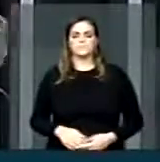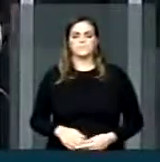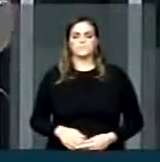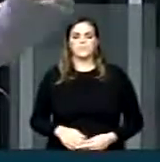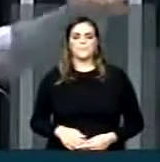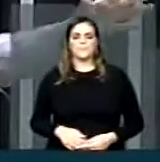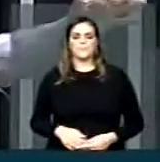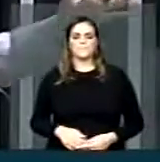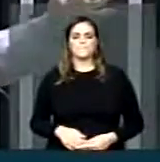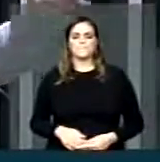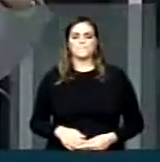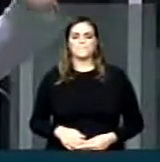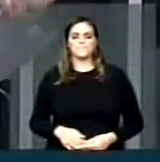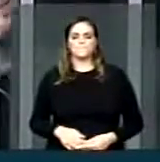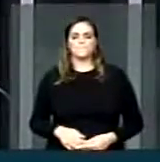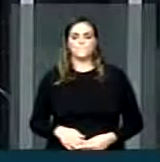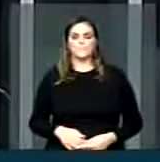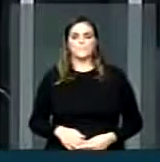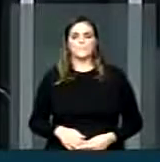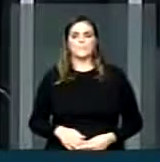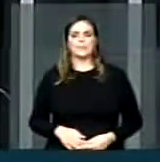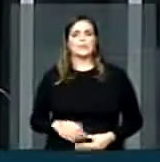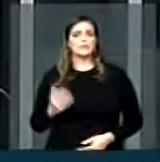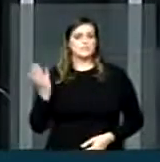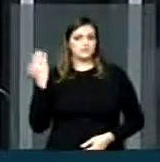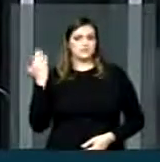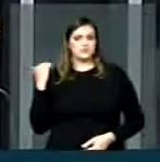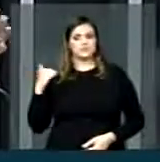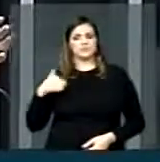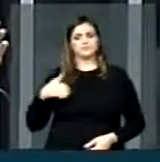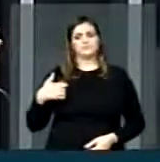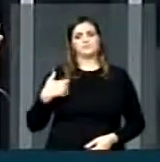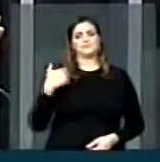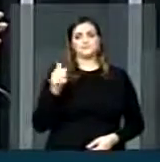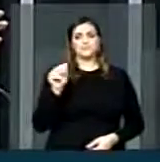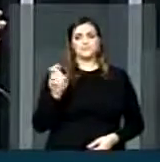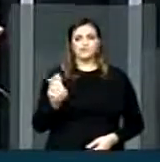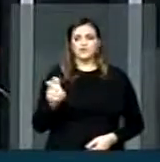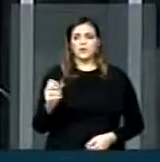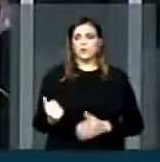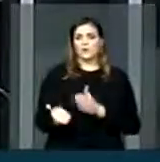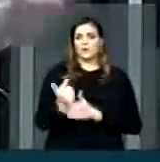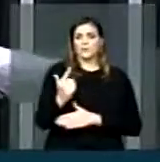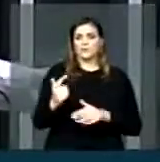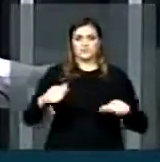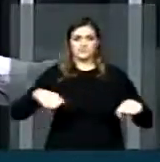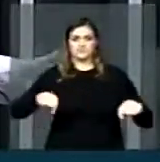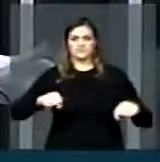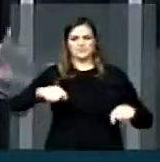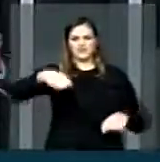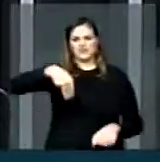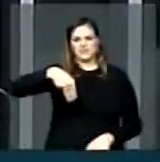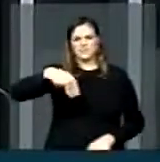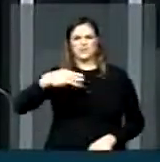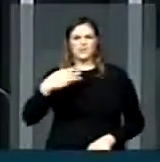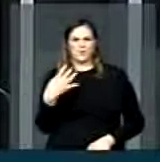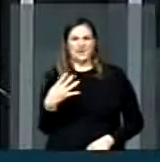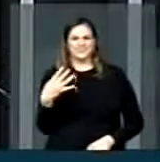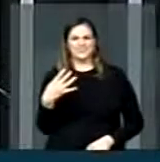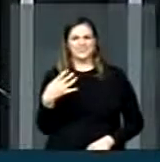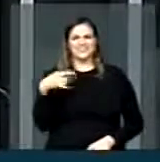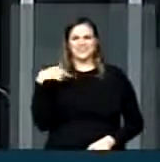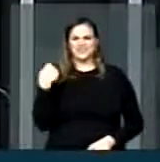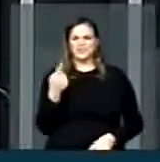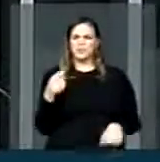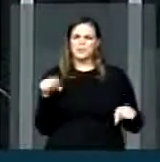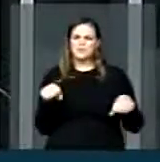Naquele tempo não tinha muita exigência, e quando eu tinha 15 anos, comprei minha primeira lambreta, uma tal de uma M4, e depois